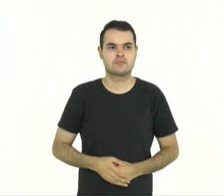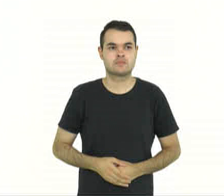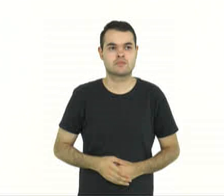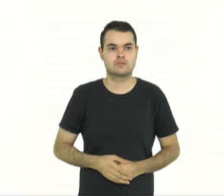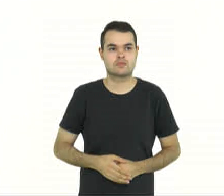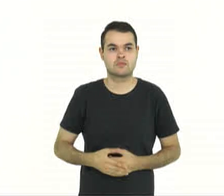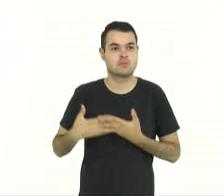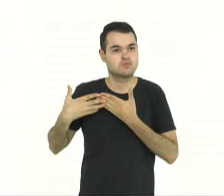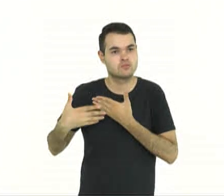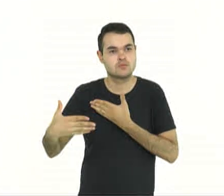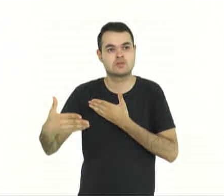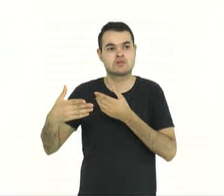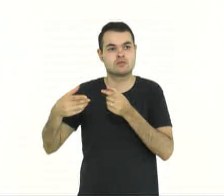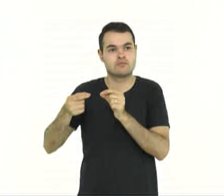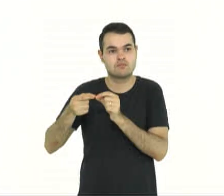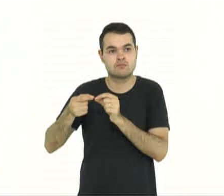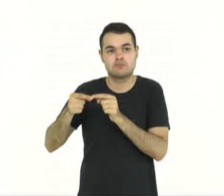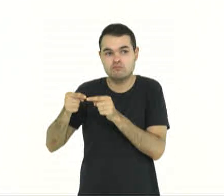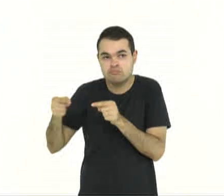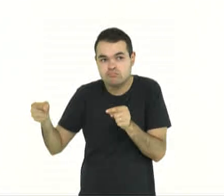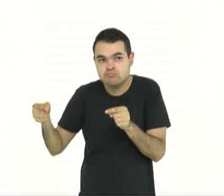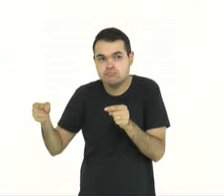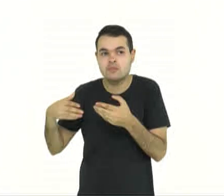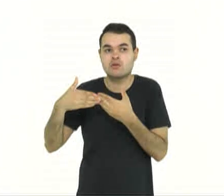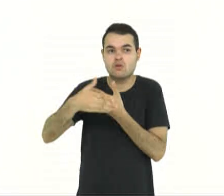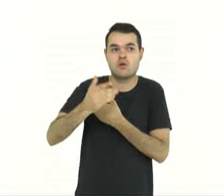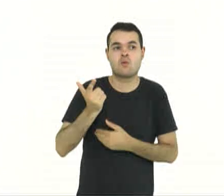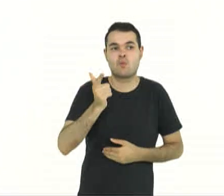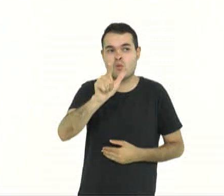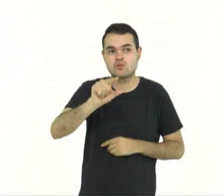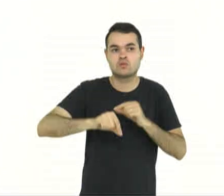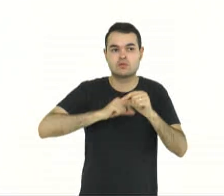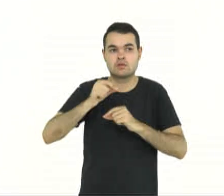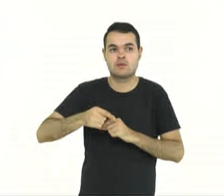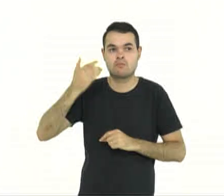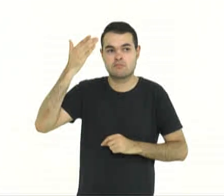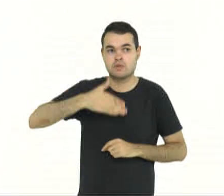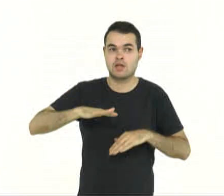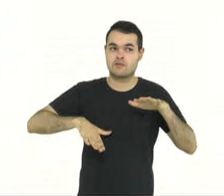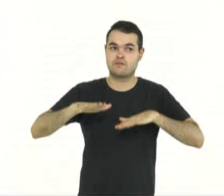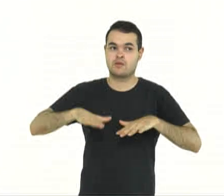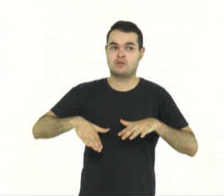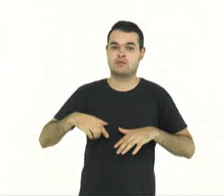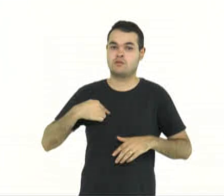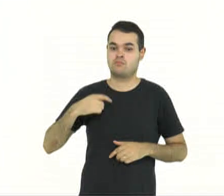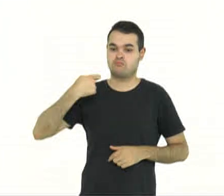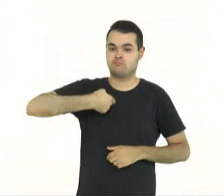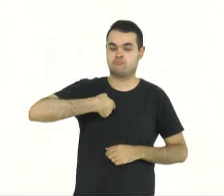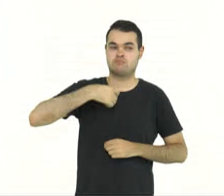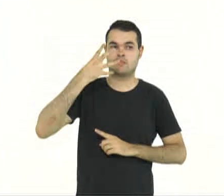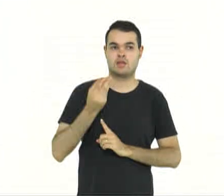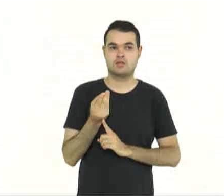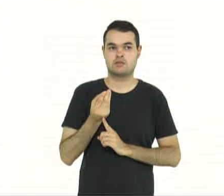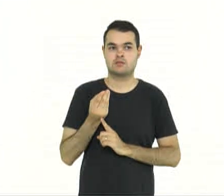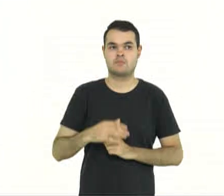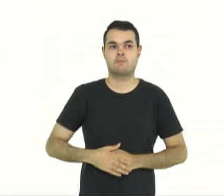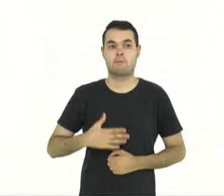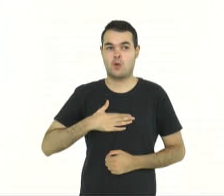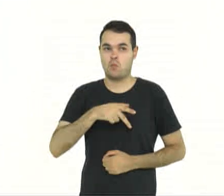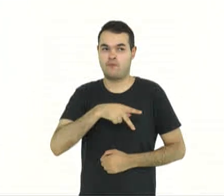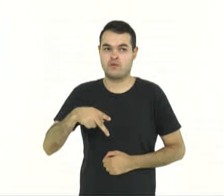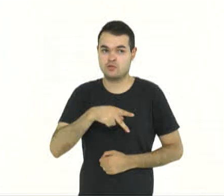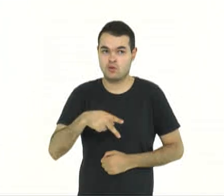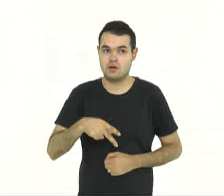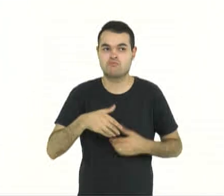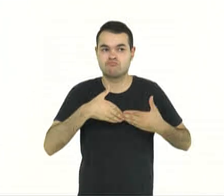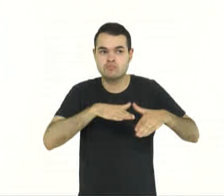en hacer algo de ciências, pero outros probar-me bem artística. Mi professor llevar a classe a